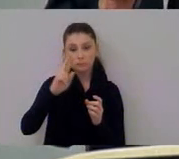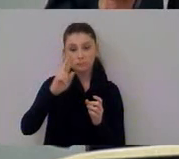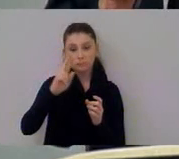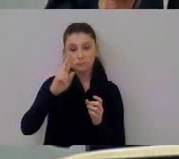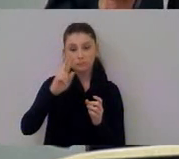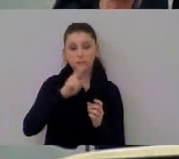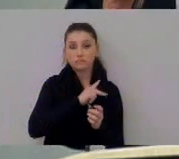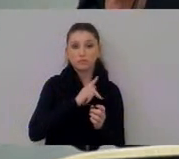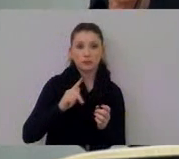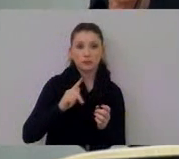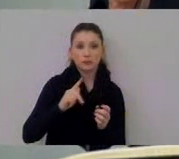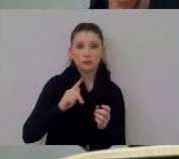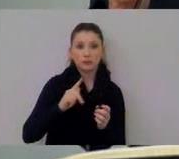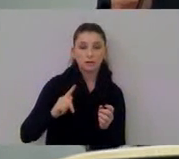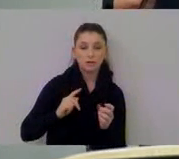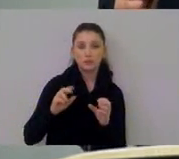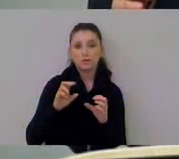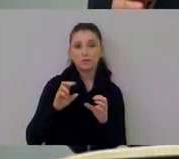Juarez,